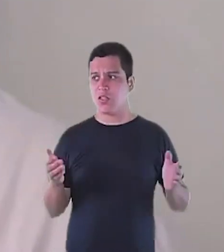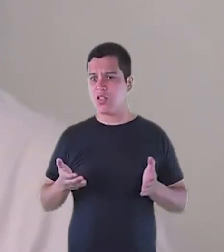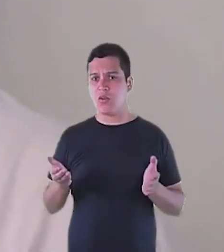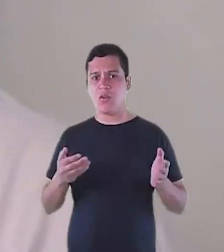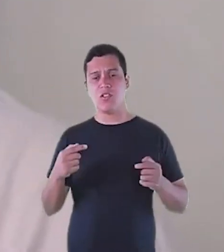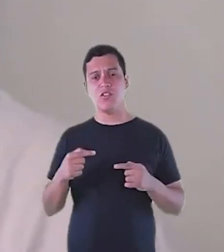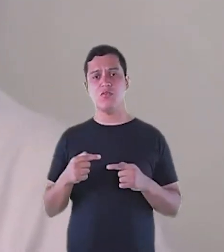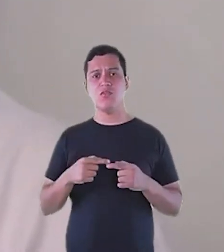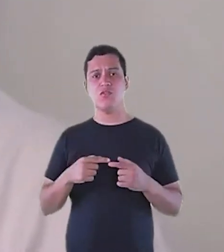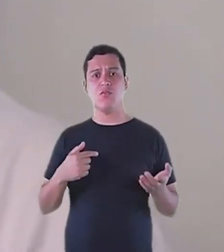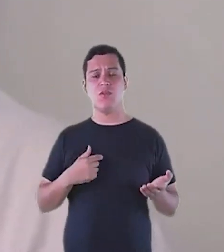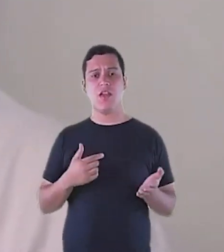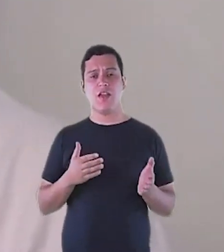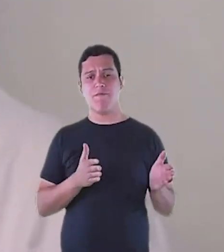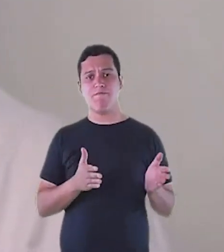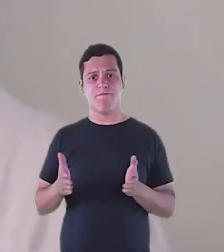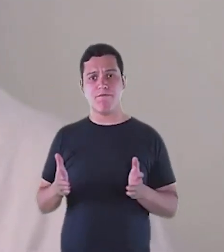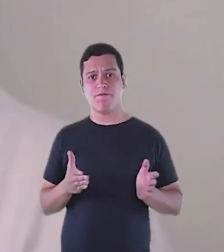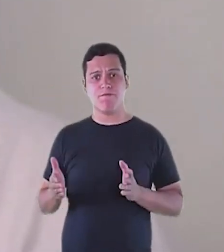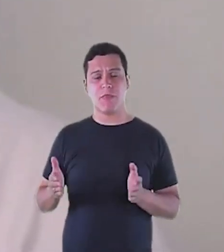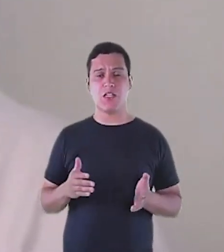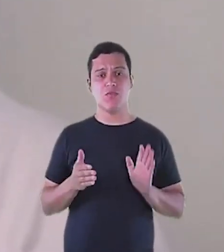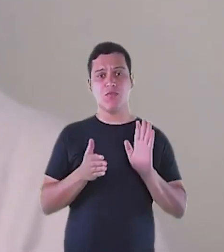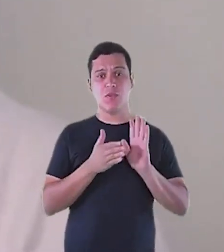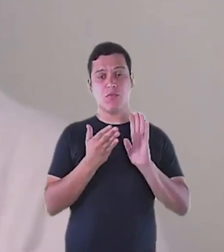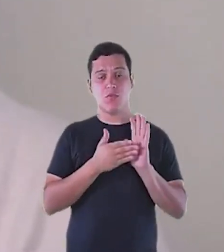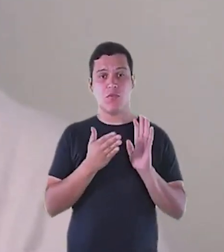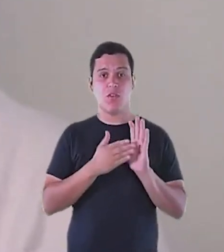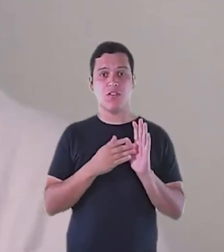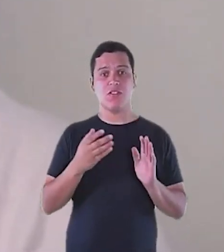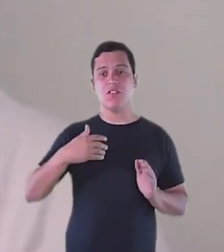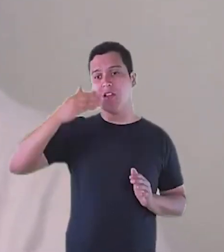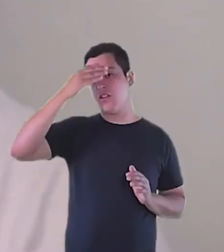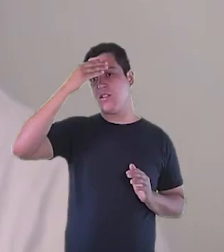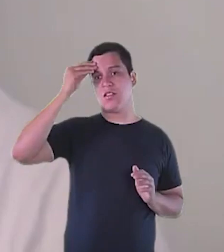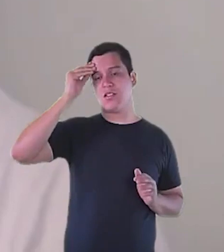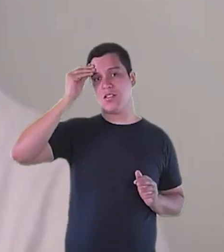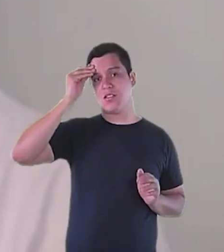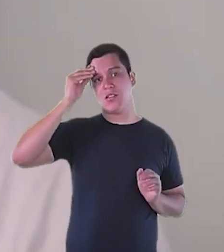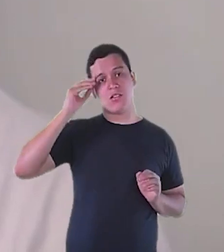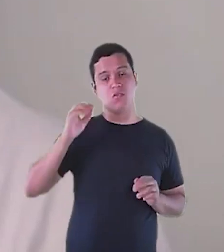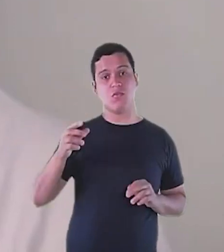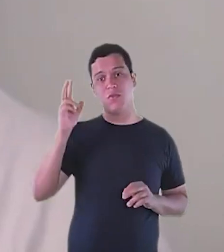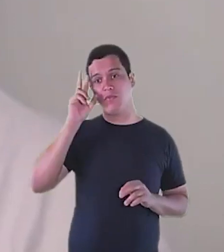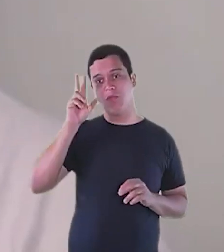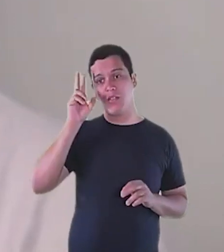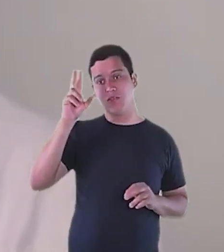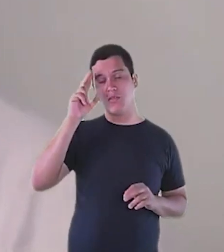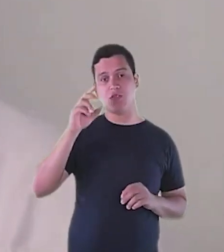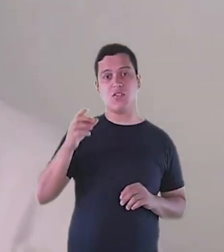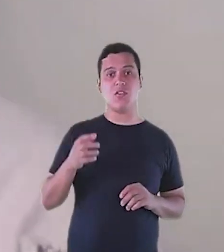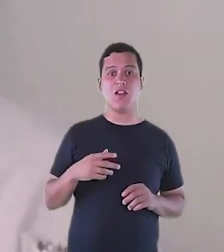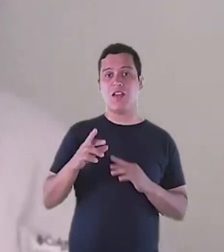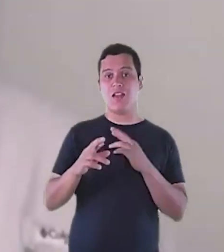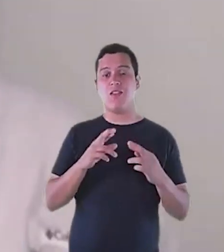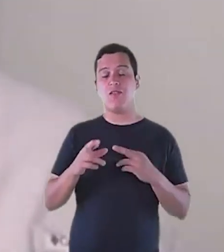um projeto de esquecimento em favor de uma história branca, europeia e colonizadora. Isso me chamou muita atenção. Agora, tem